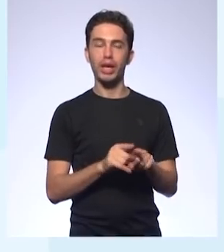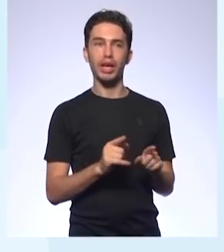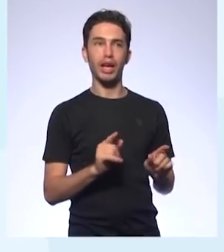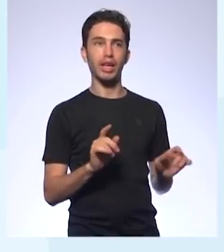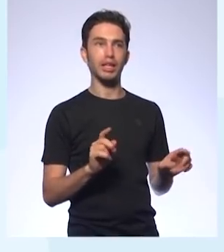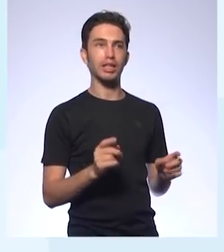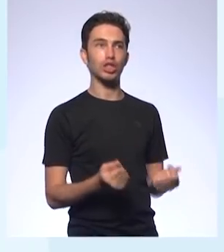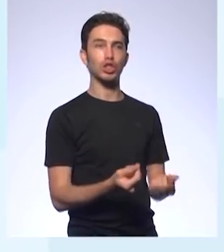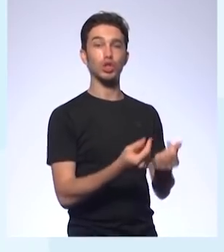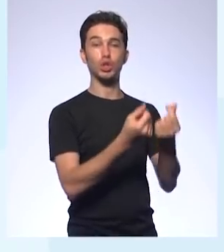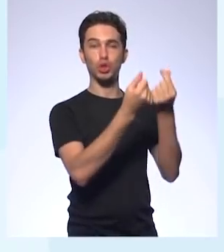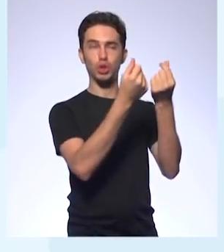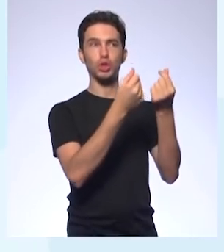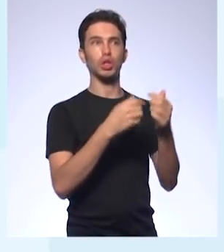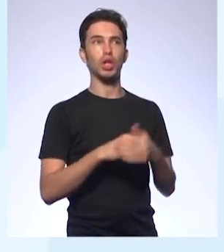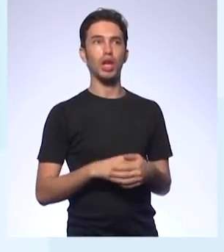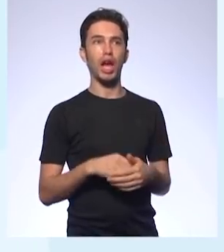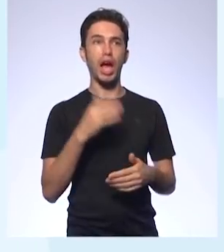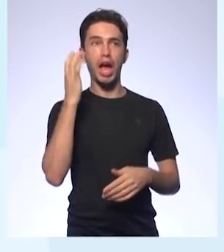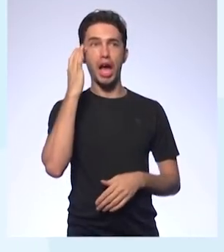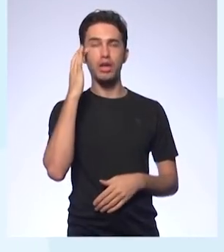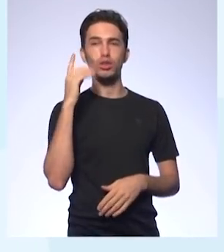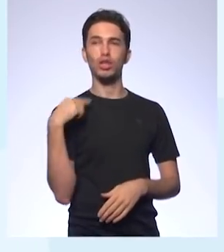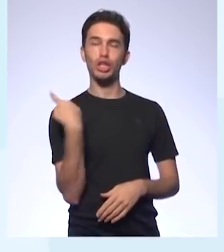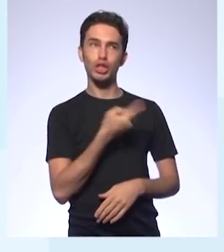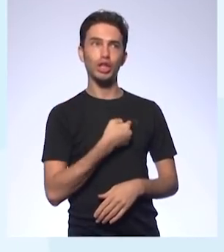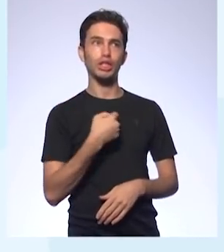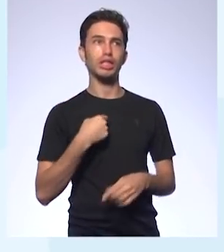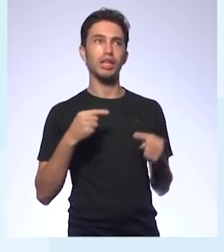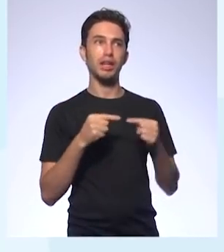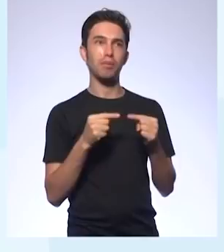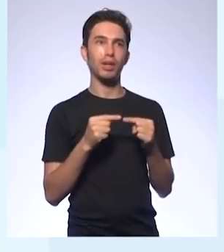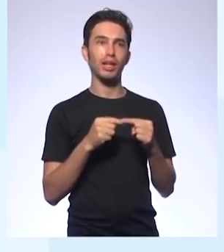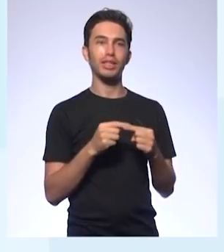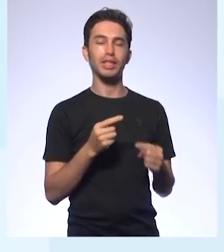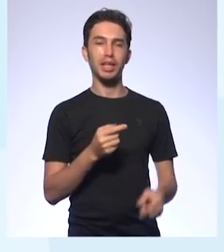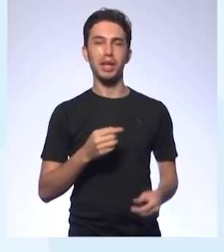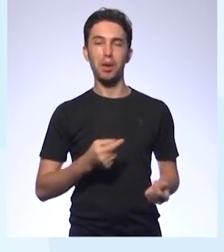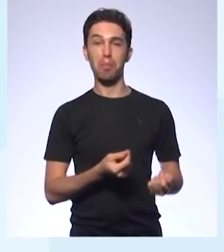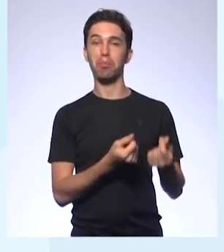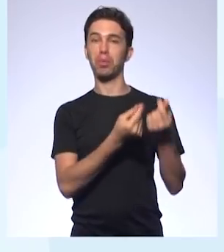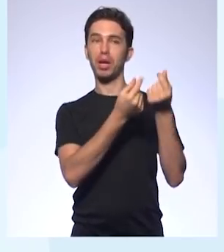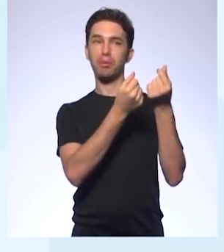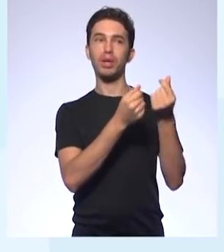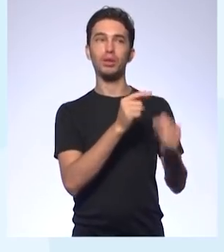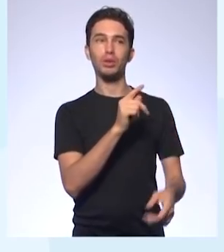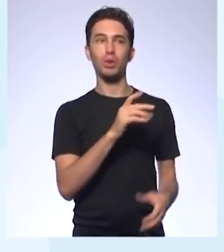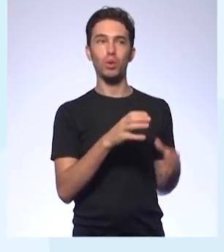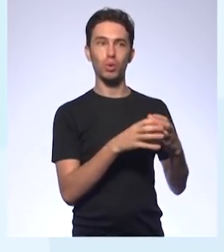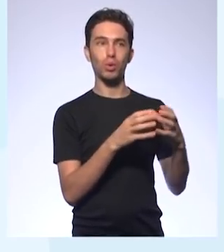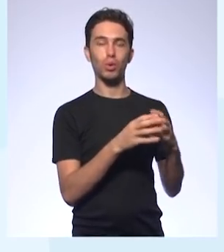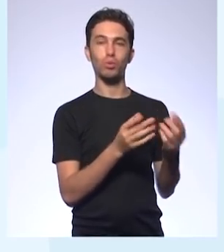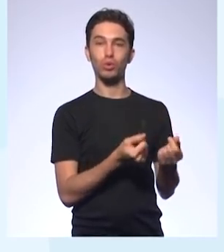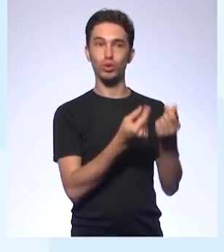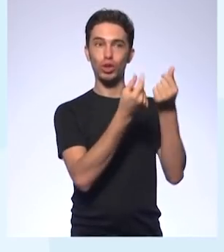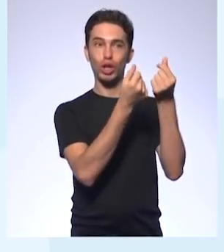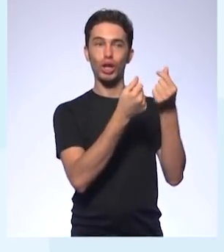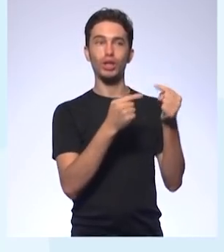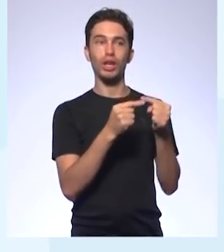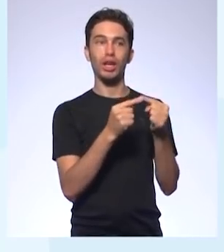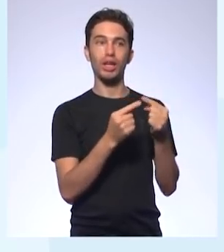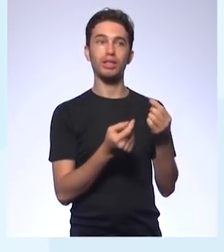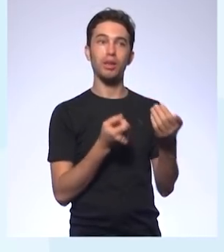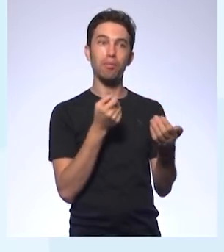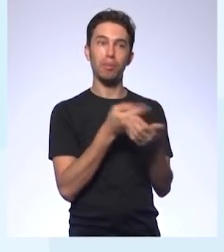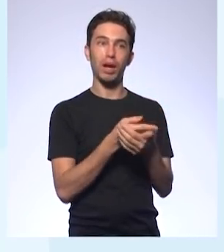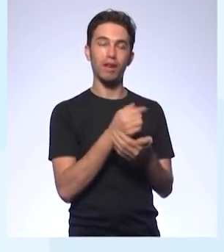nessa época nós seríamos plebeus. Penso isso, que nós seríamos plebeus, viu, Sofia? Eles pagavam impostos, geravam riqueza, não tinham